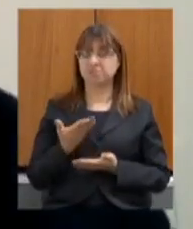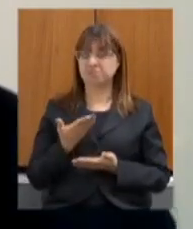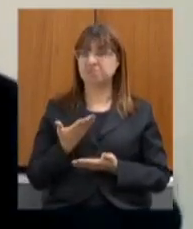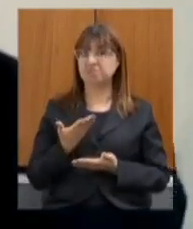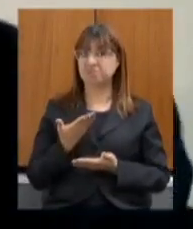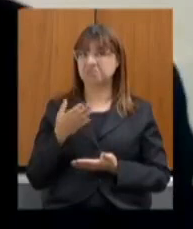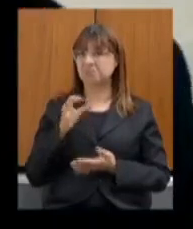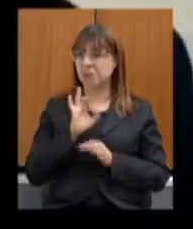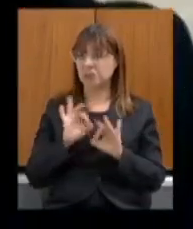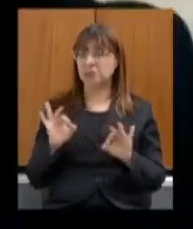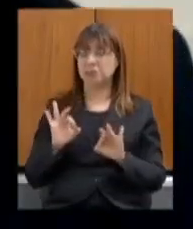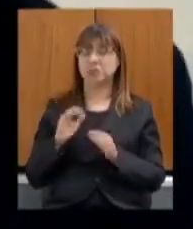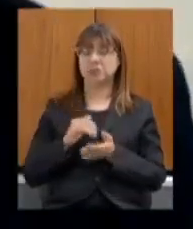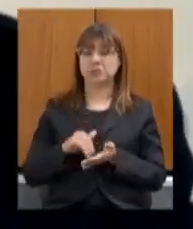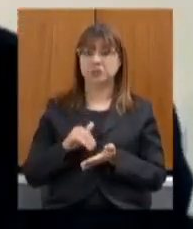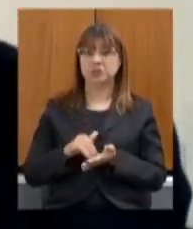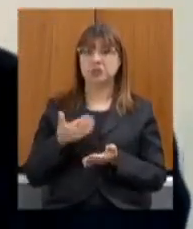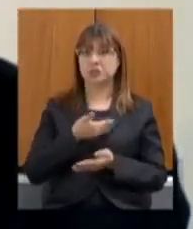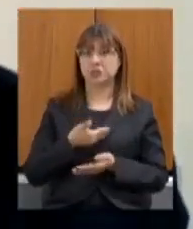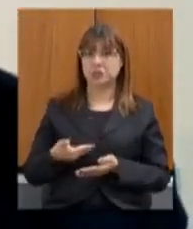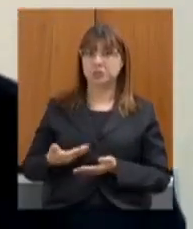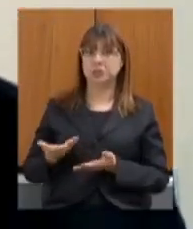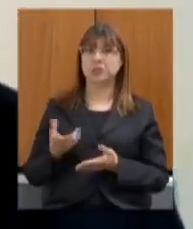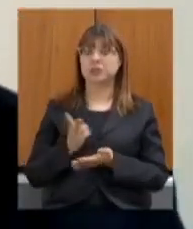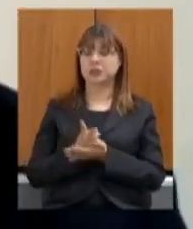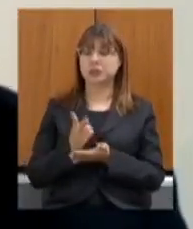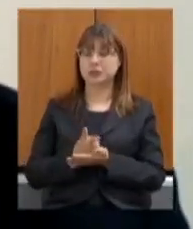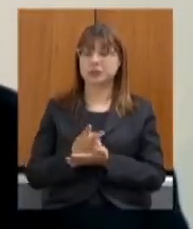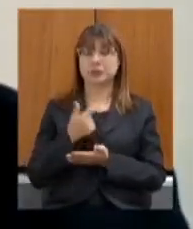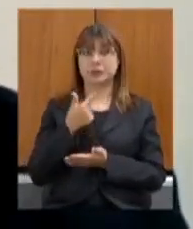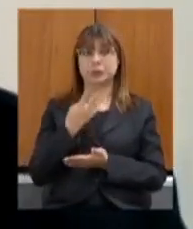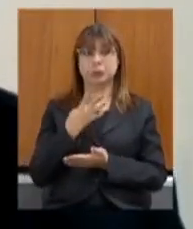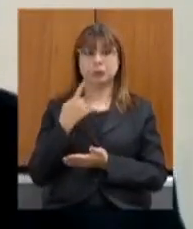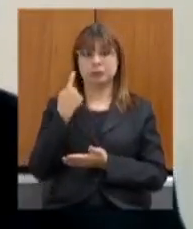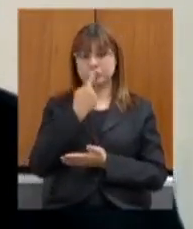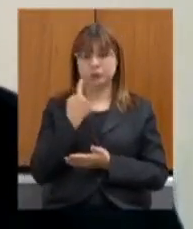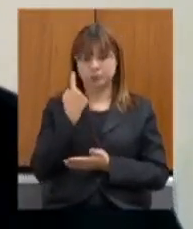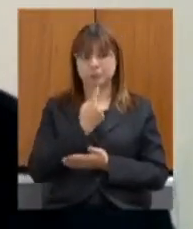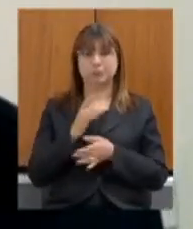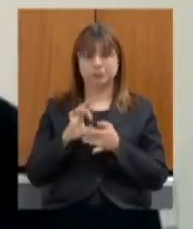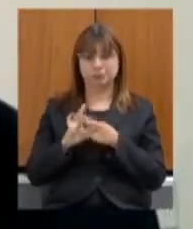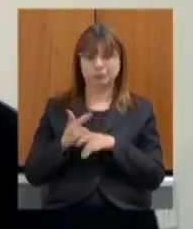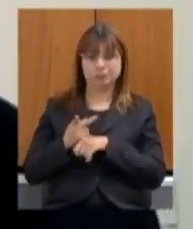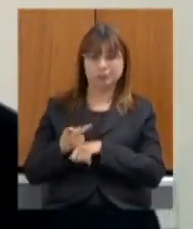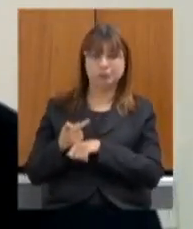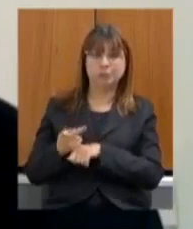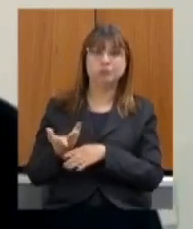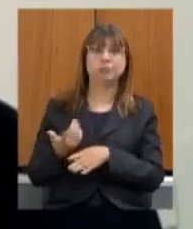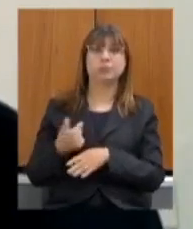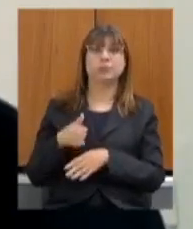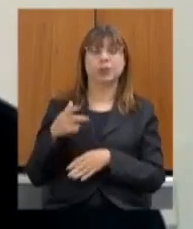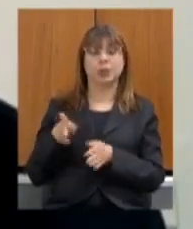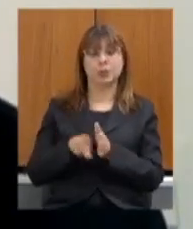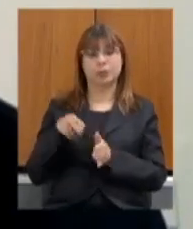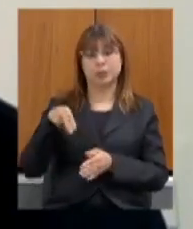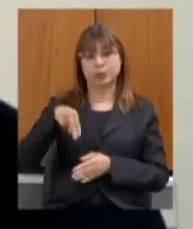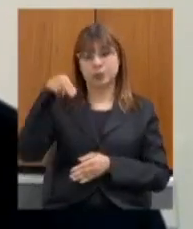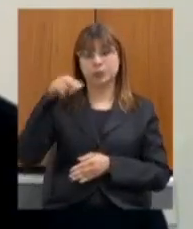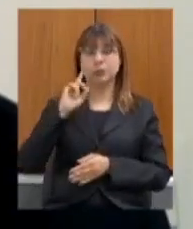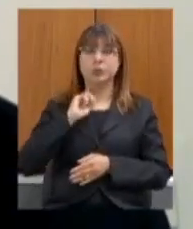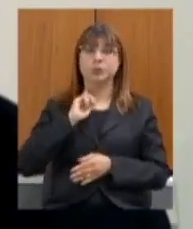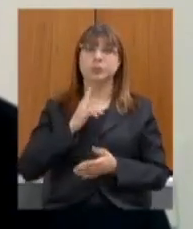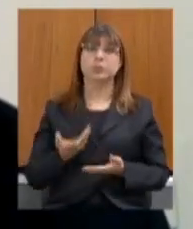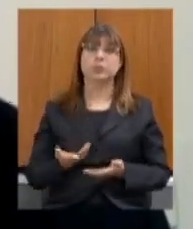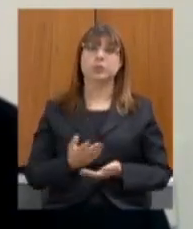desse governo, um cara que ouve, um cara que está 24 horas à disposição, e eu que venho aqui do Norte, não